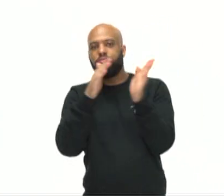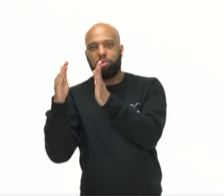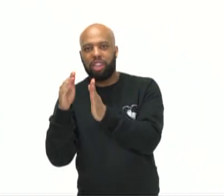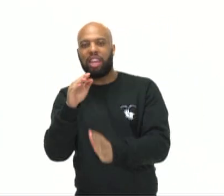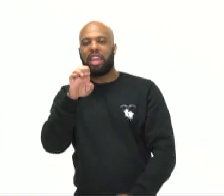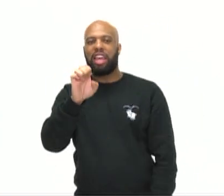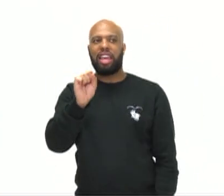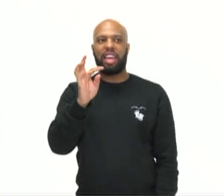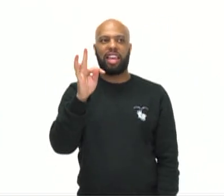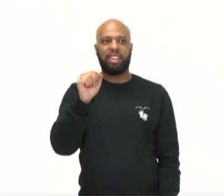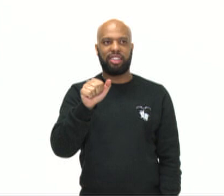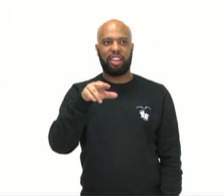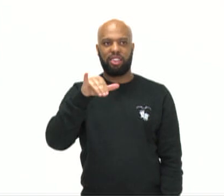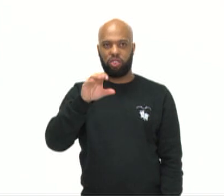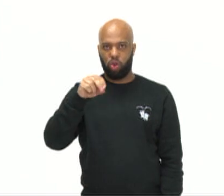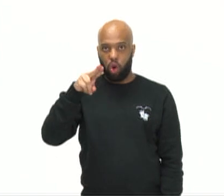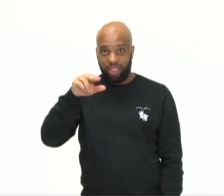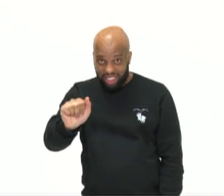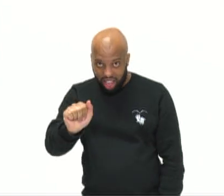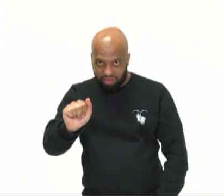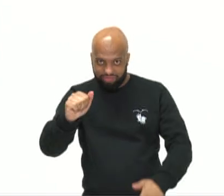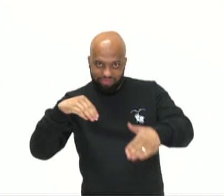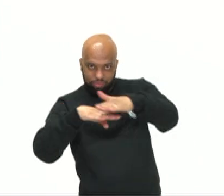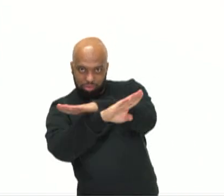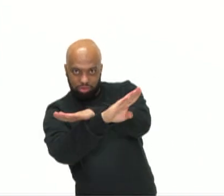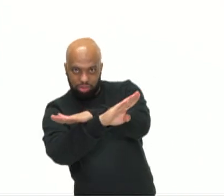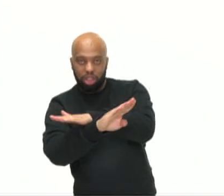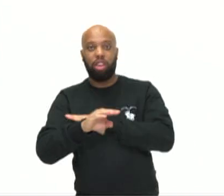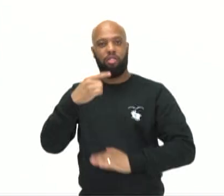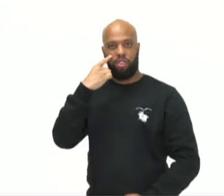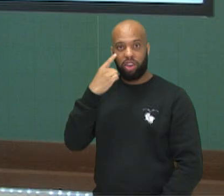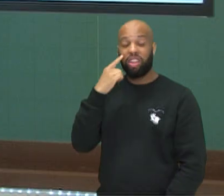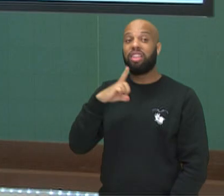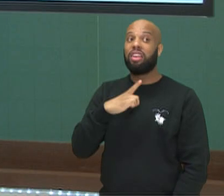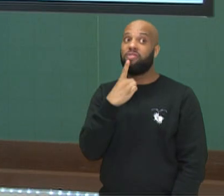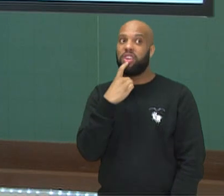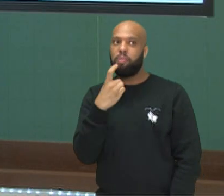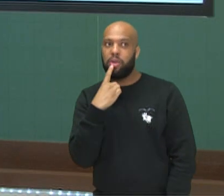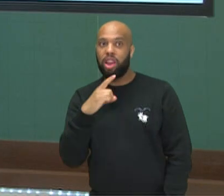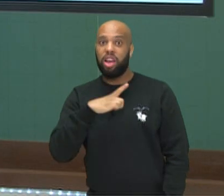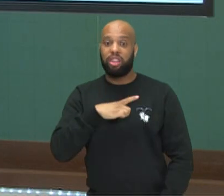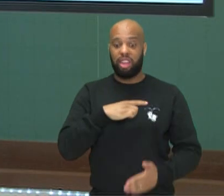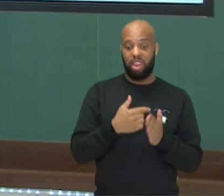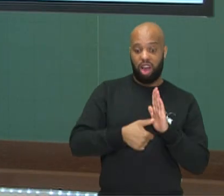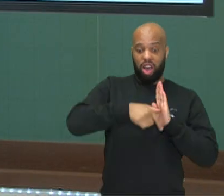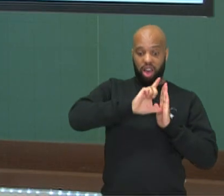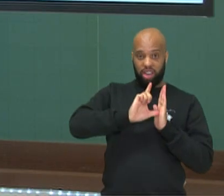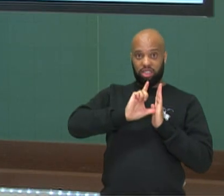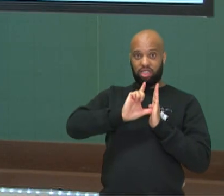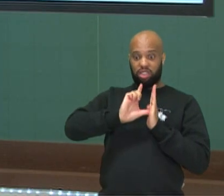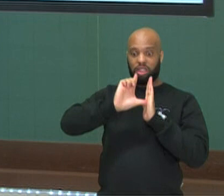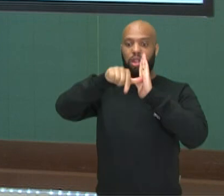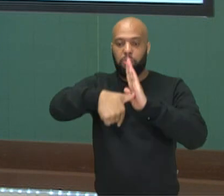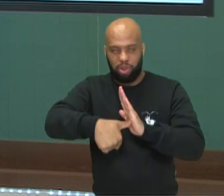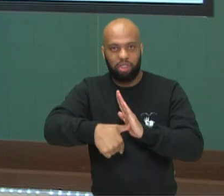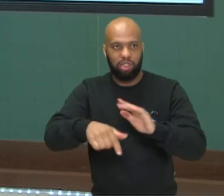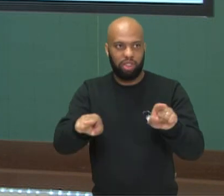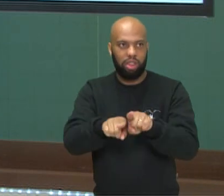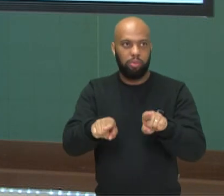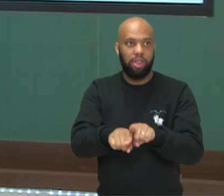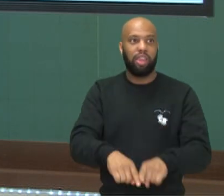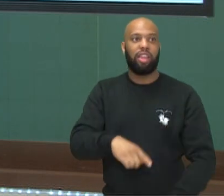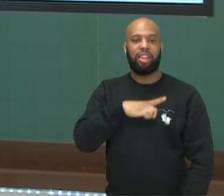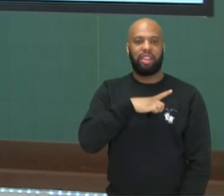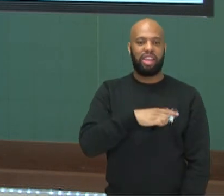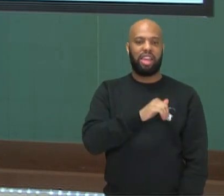o prefixo. Então aqui, gente, eu tenho uma formação prefixal, ou seja, o afixo é